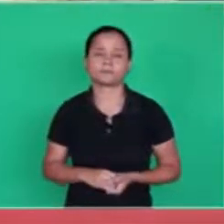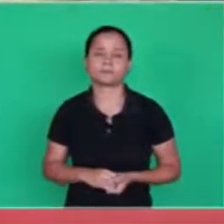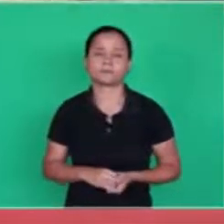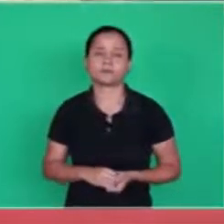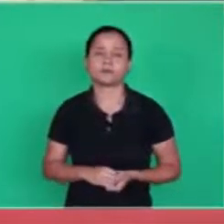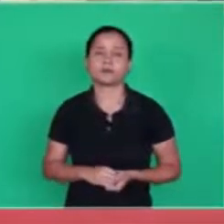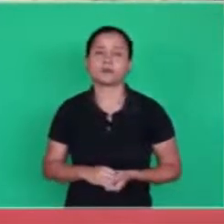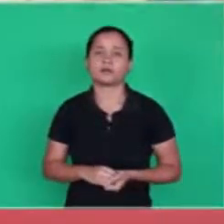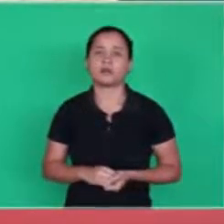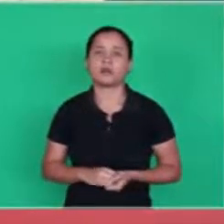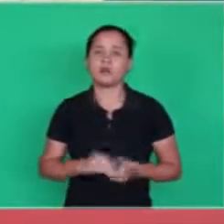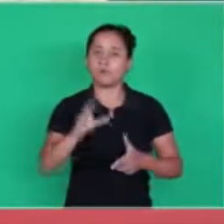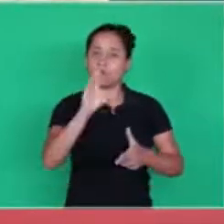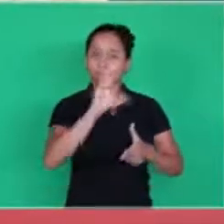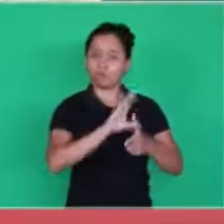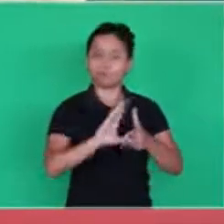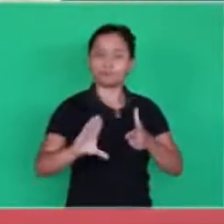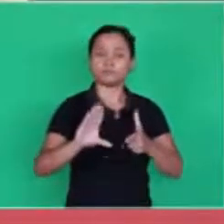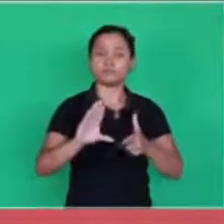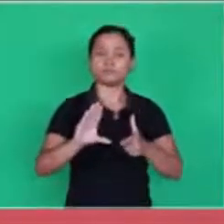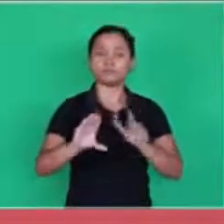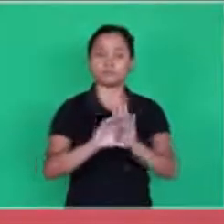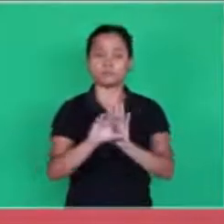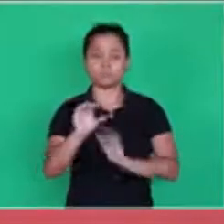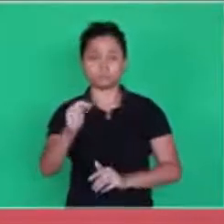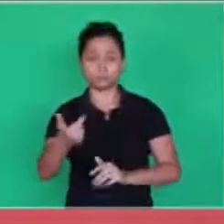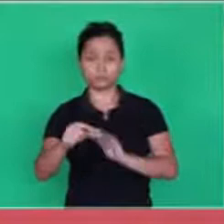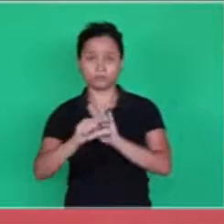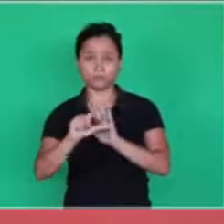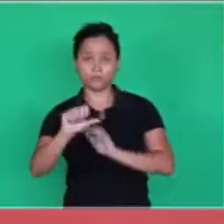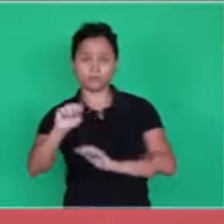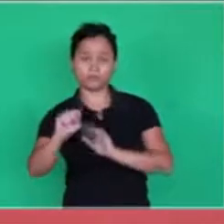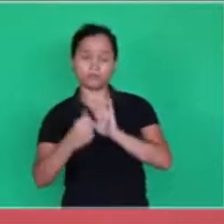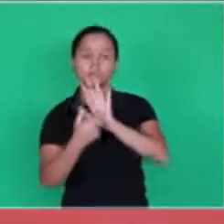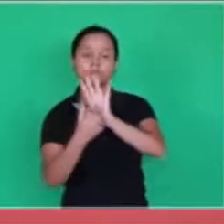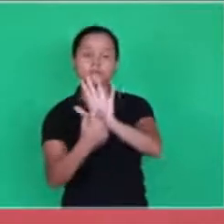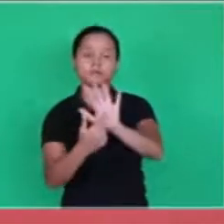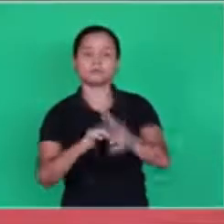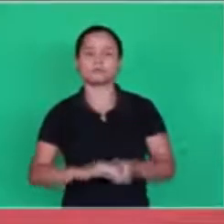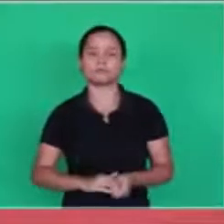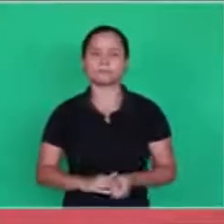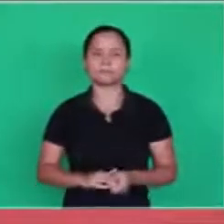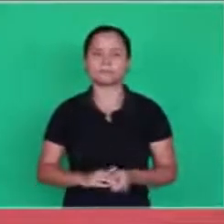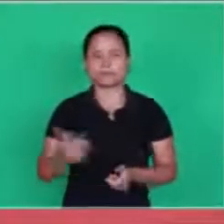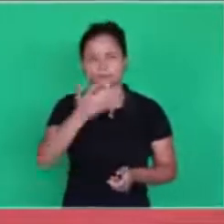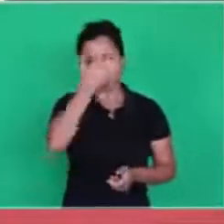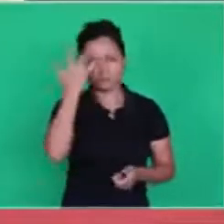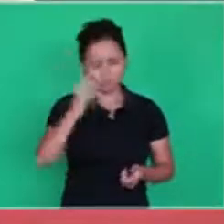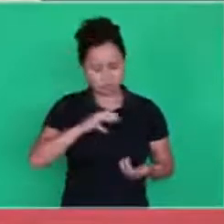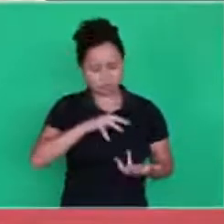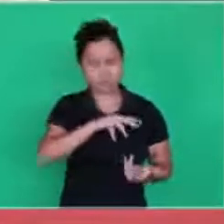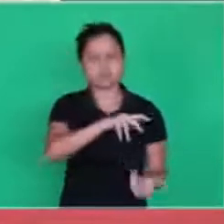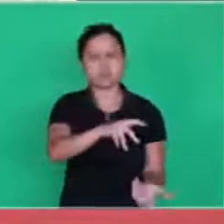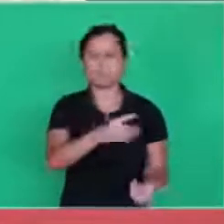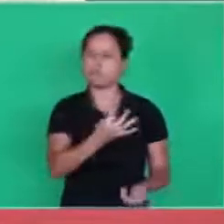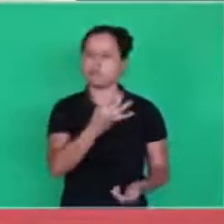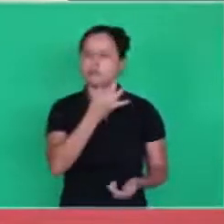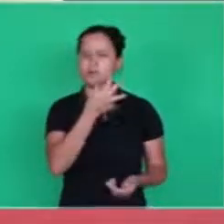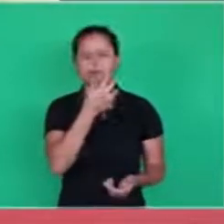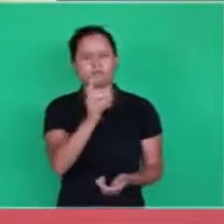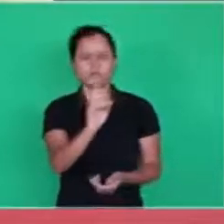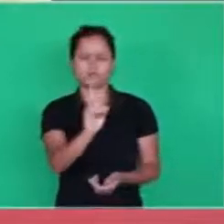tem pessoa importante deste mundo, conheceu. O mundo não conheceu. O mundo não